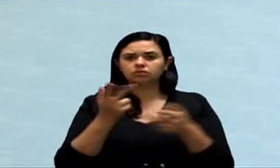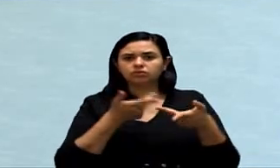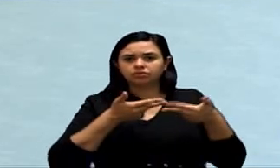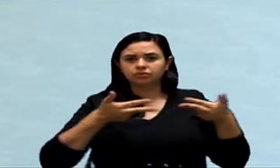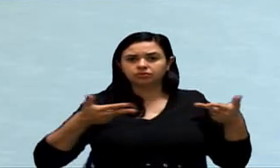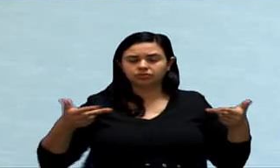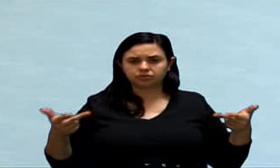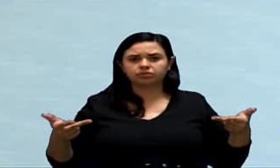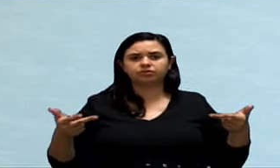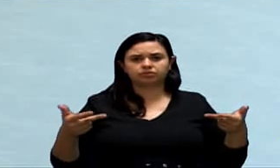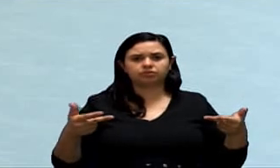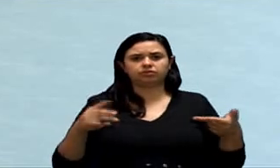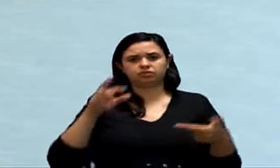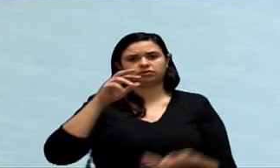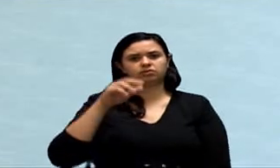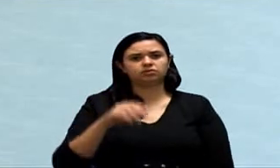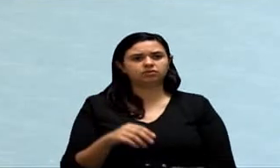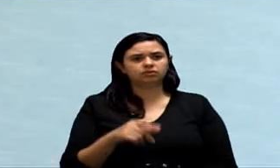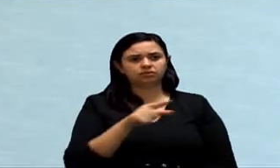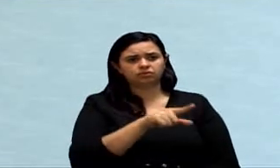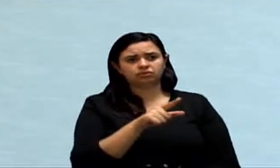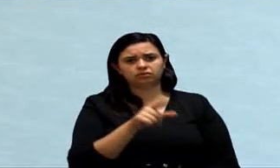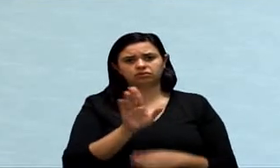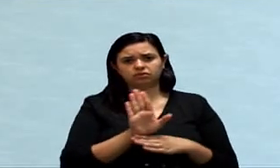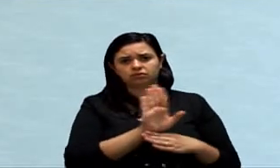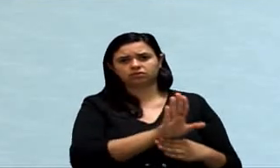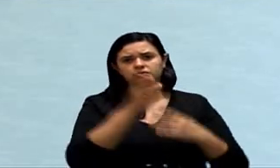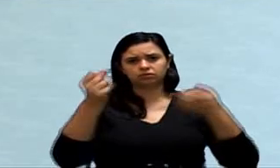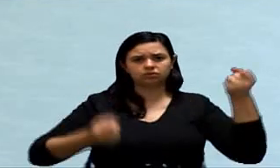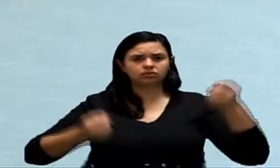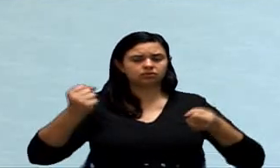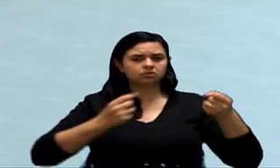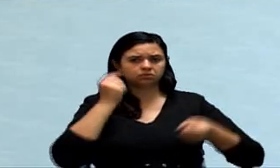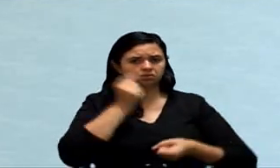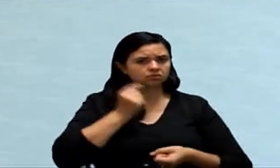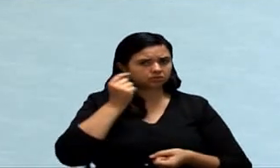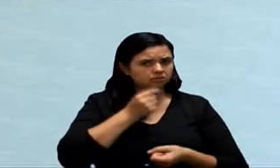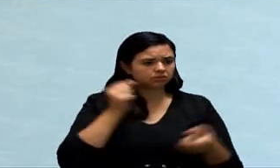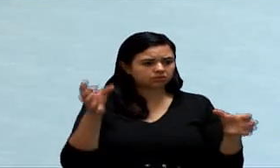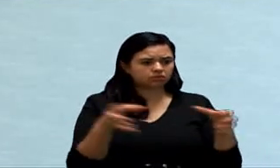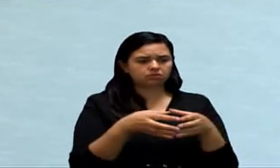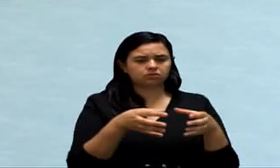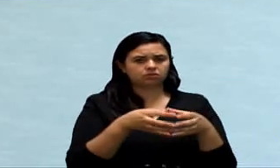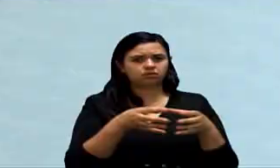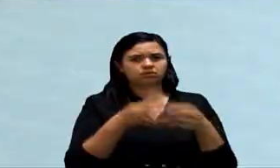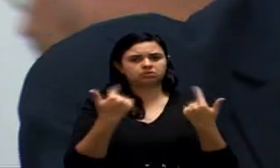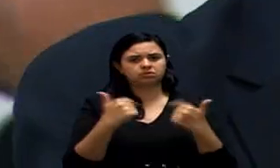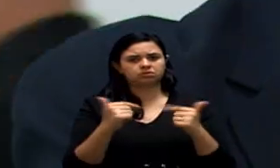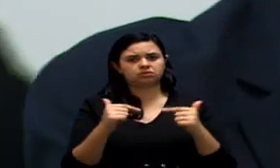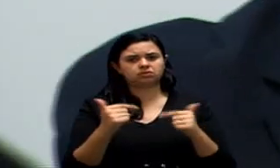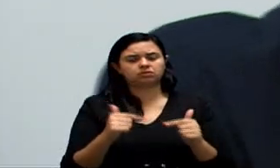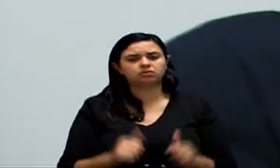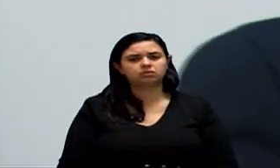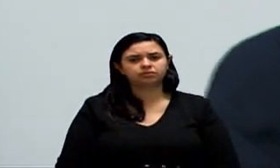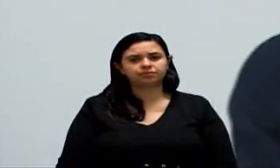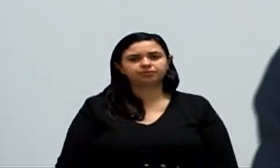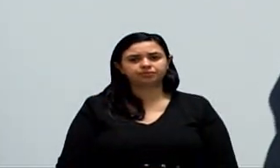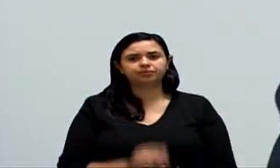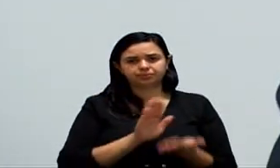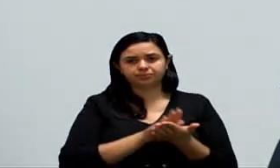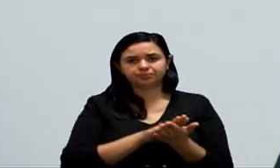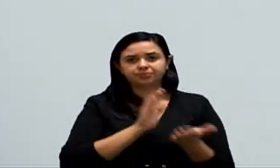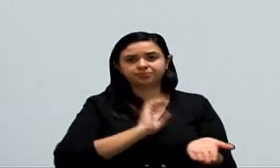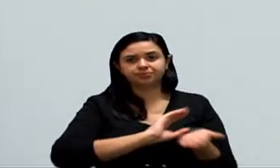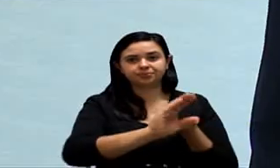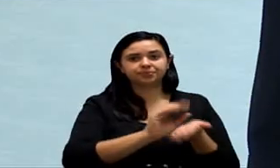em todos os lugares da cidade. Imagina ela com um automóvel e uma equipe trabalhando. Parabéns pelo requerimento. Não é? Conte com